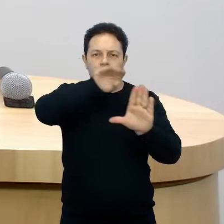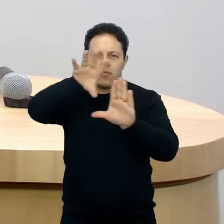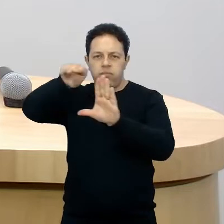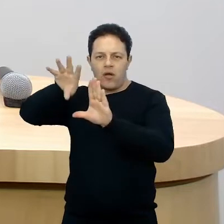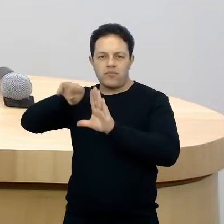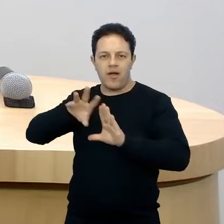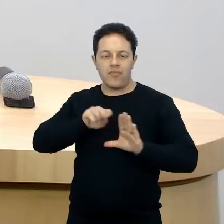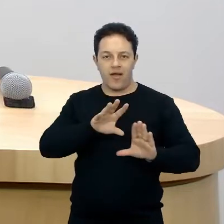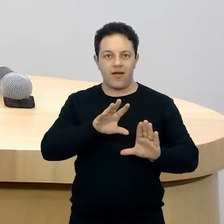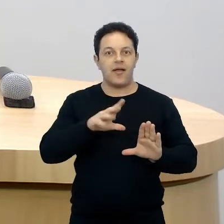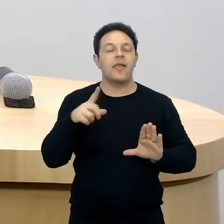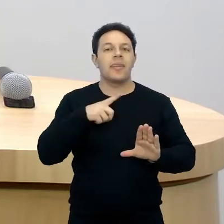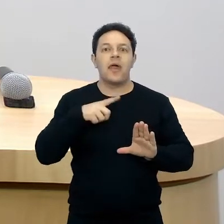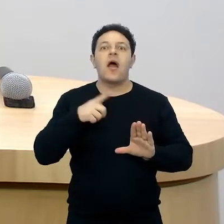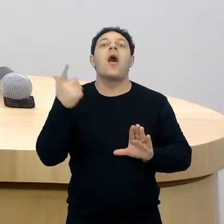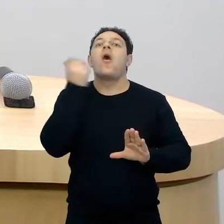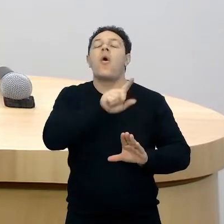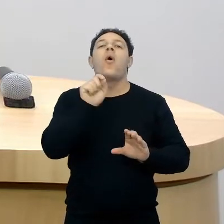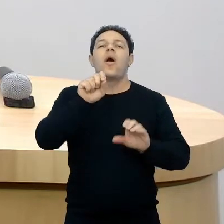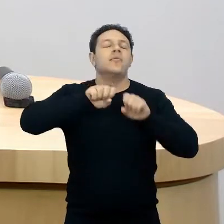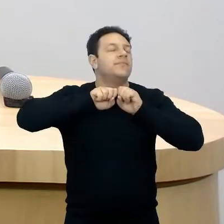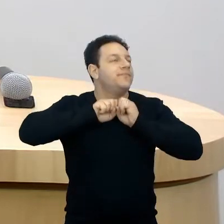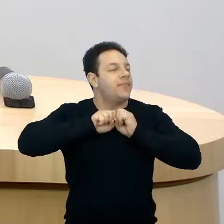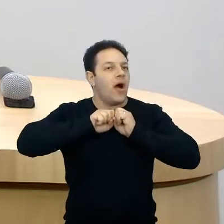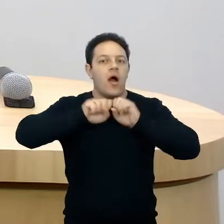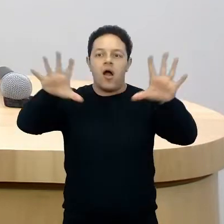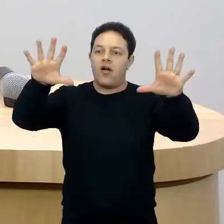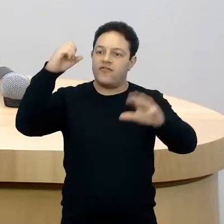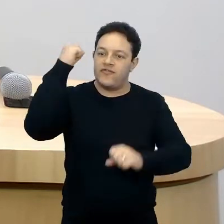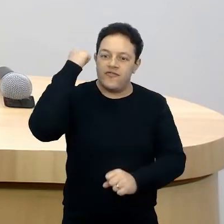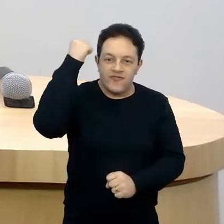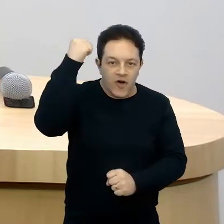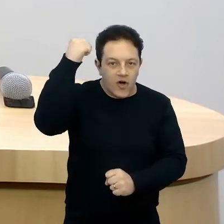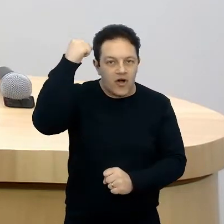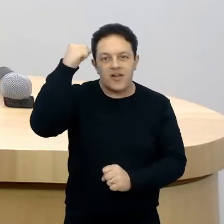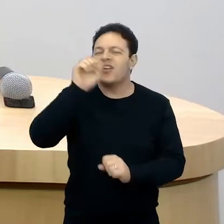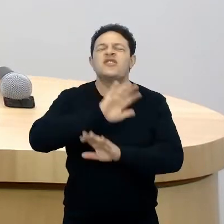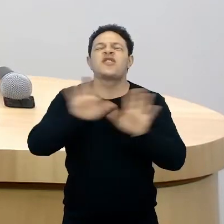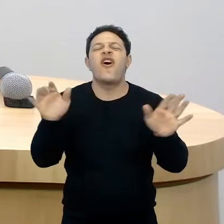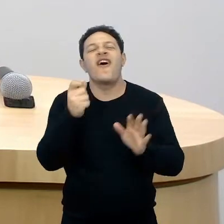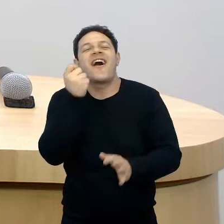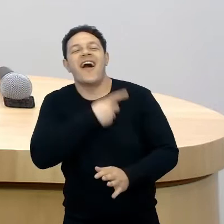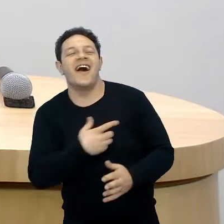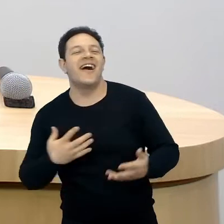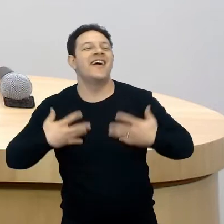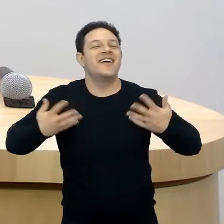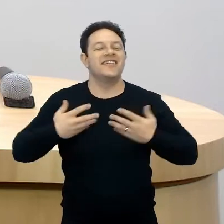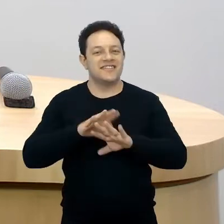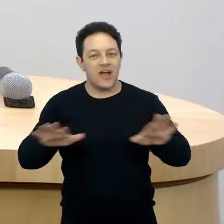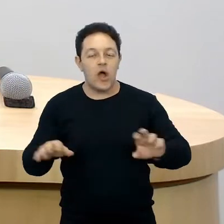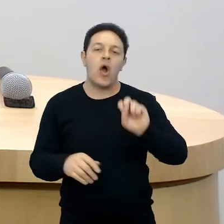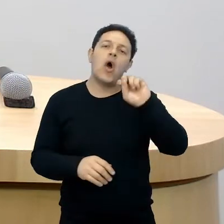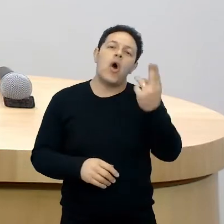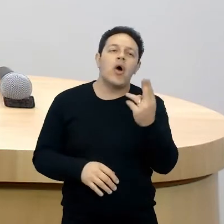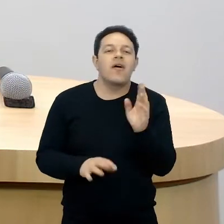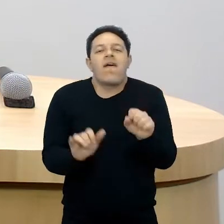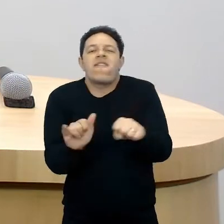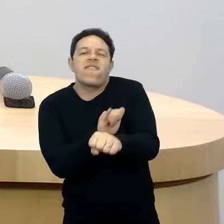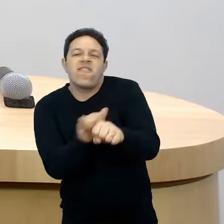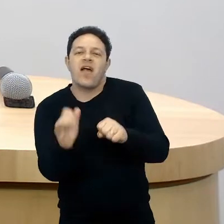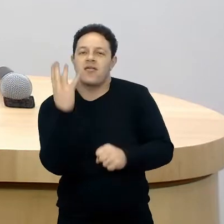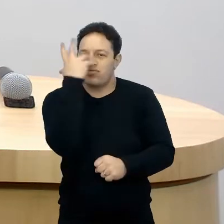tem alcances muito maiores do que o entretenimento ou algo